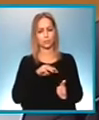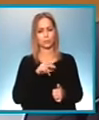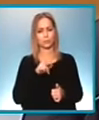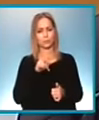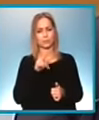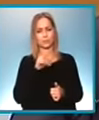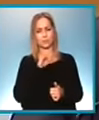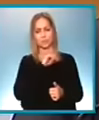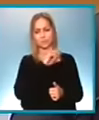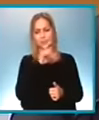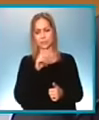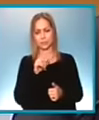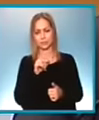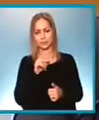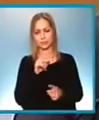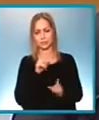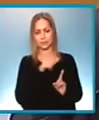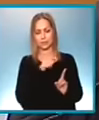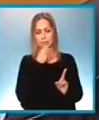Esta menina, eu já estava a cantar, eu ia cantar.